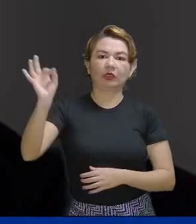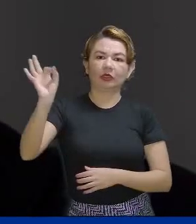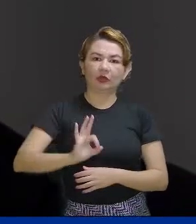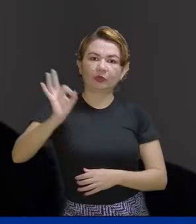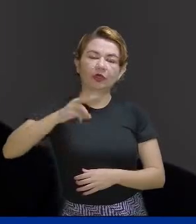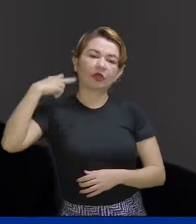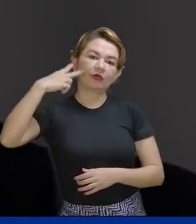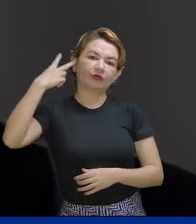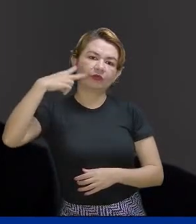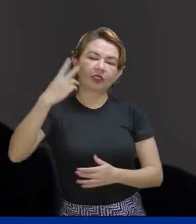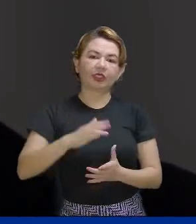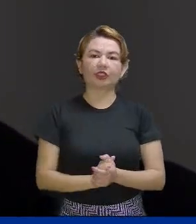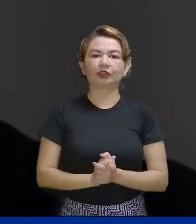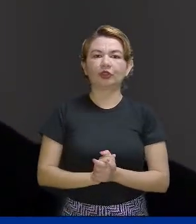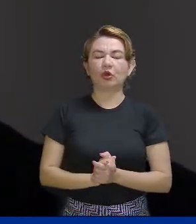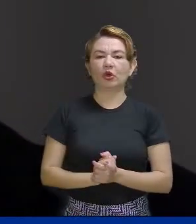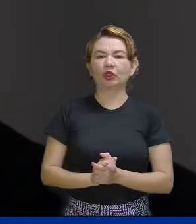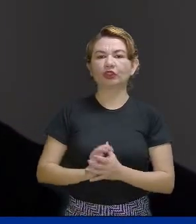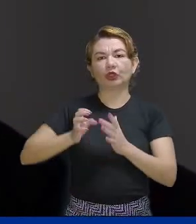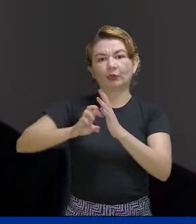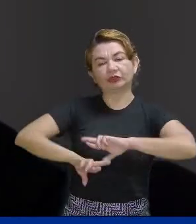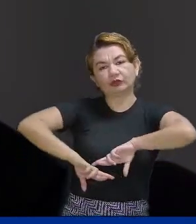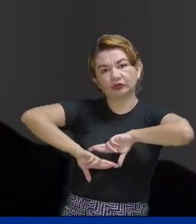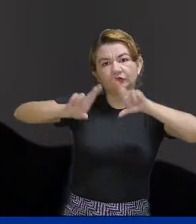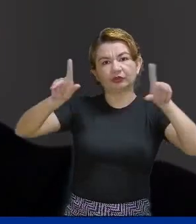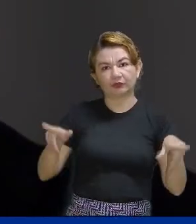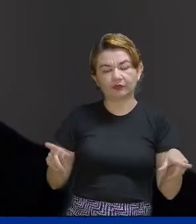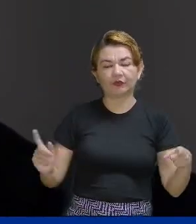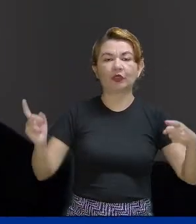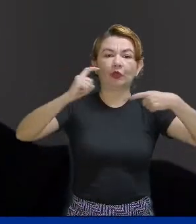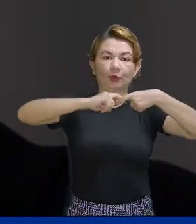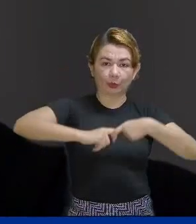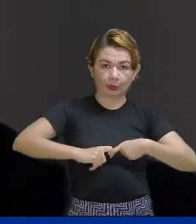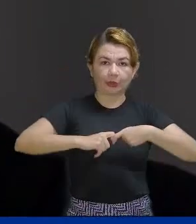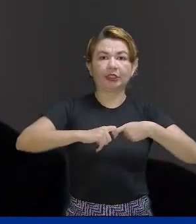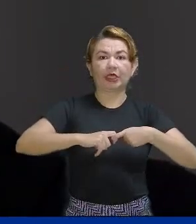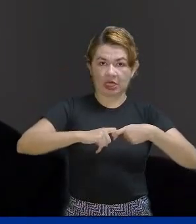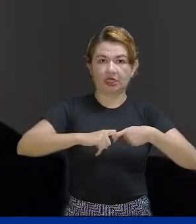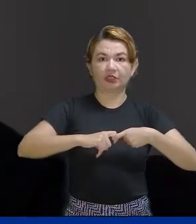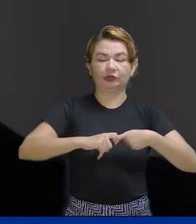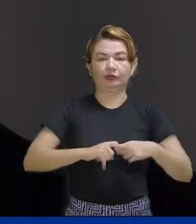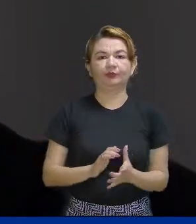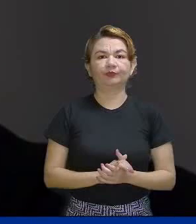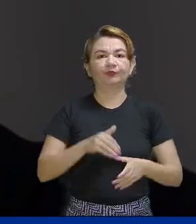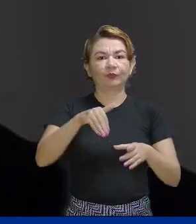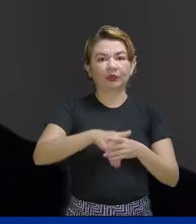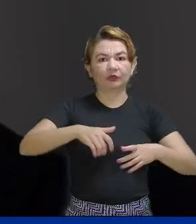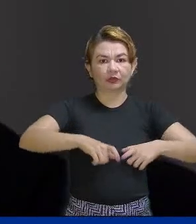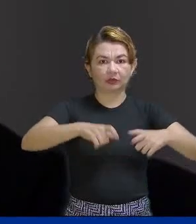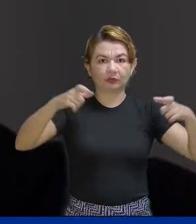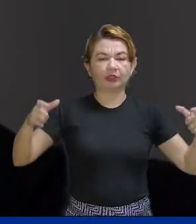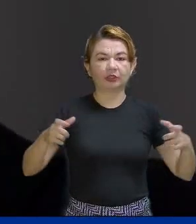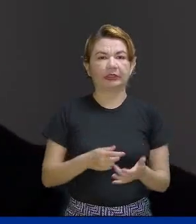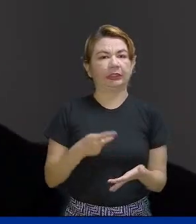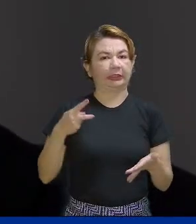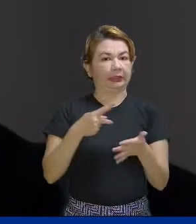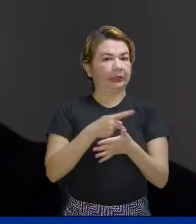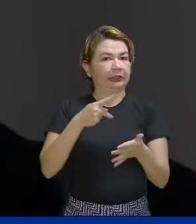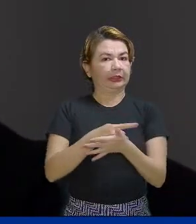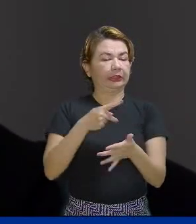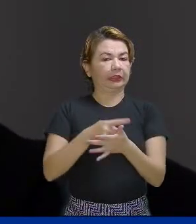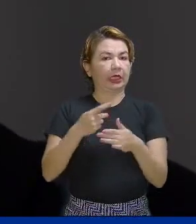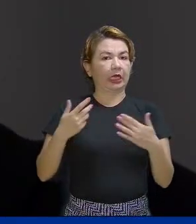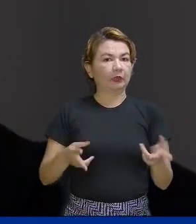proporcionais de vereadores de partidos distintos, embora coligados para as eleições majoritárias, entendeu pela irregularidade na